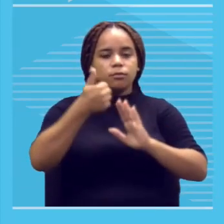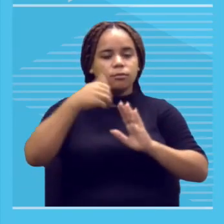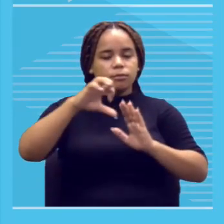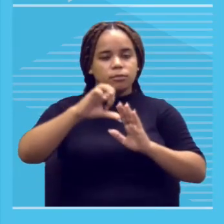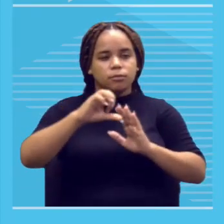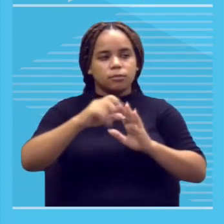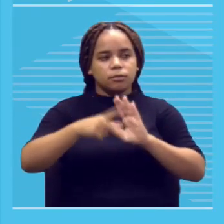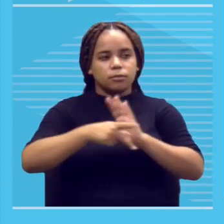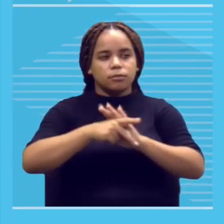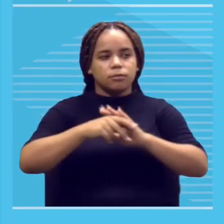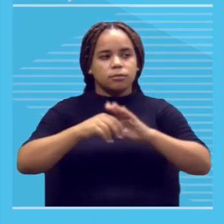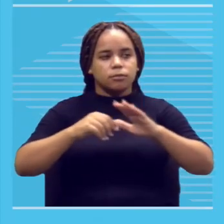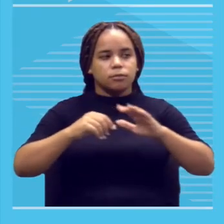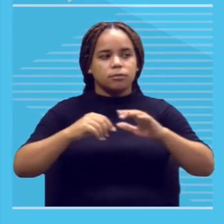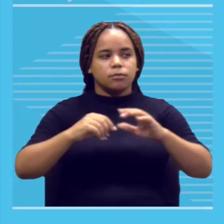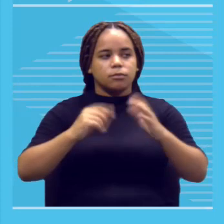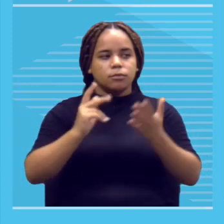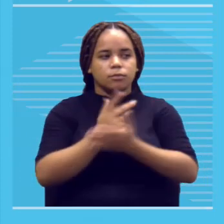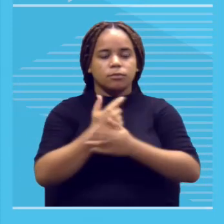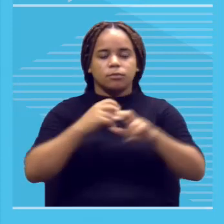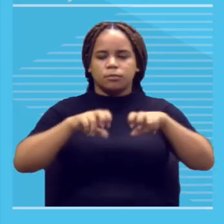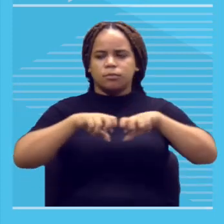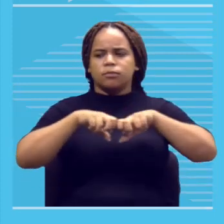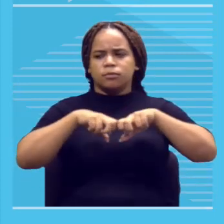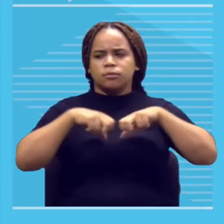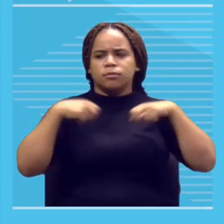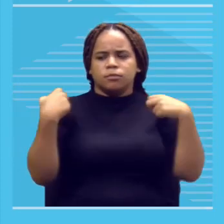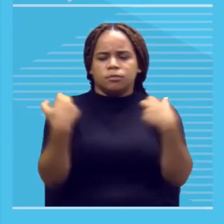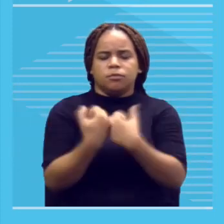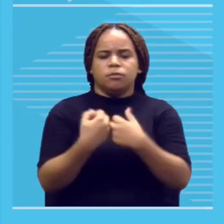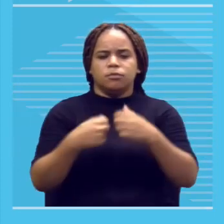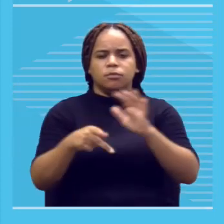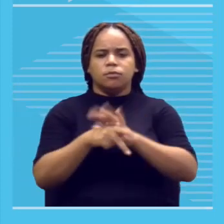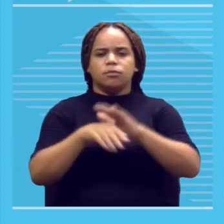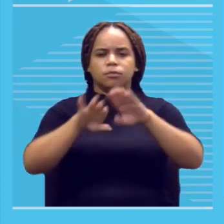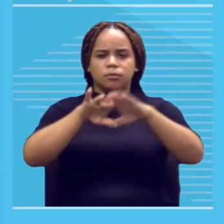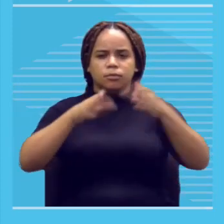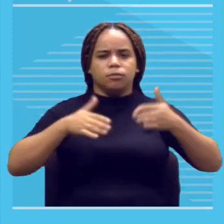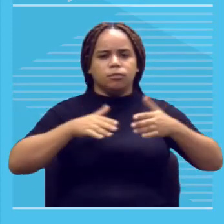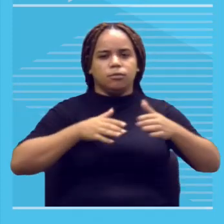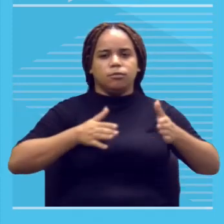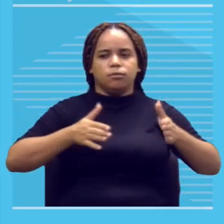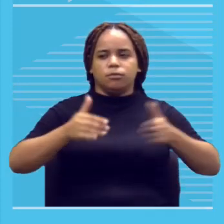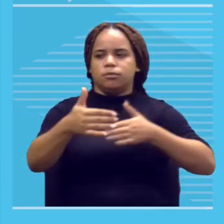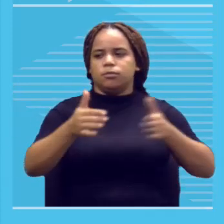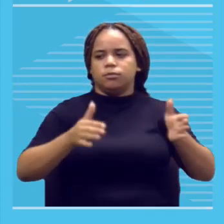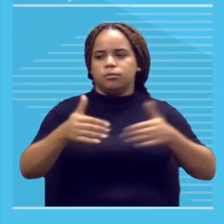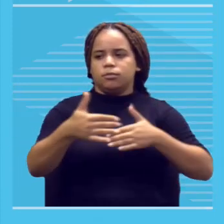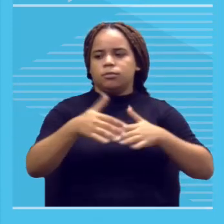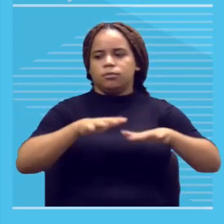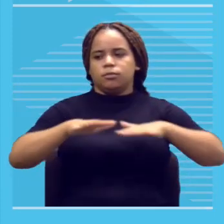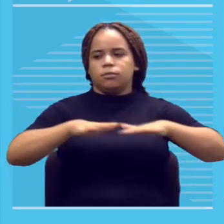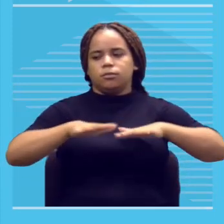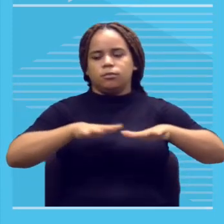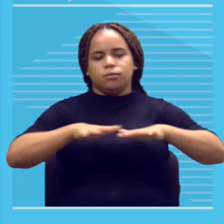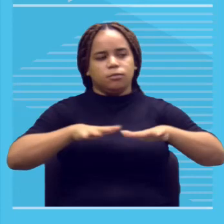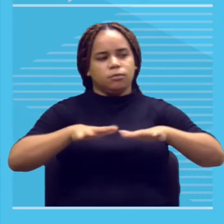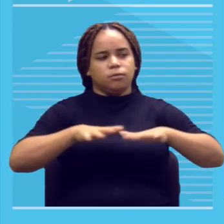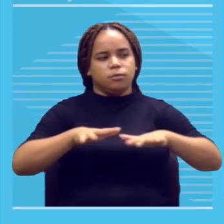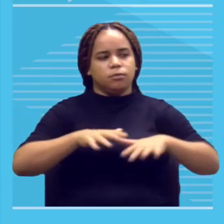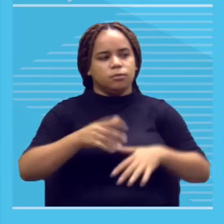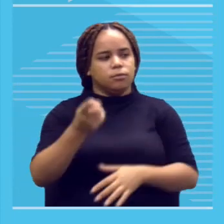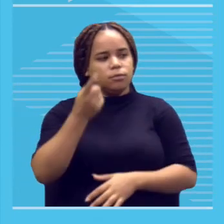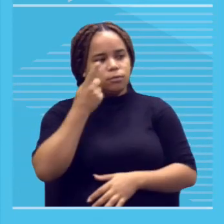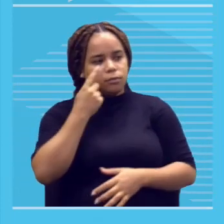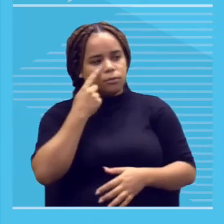que eram as sessões de mesas girantes o que acontecia as pessoas Olha